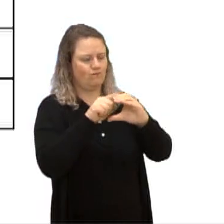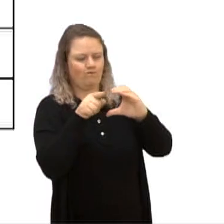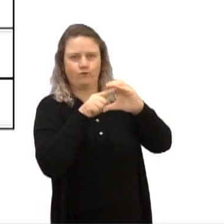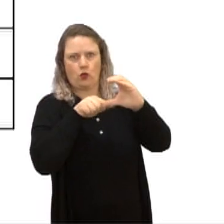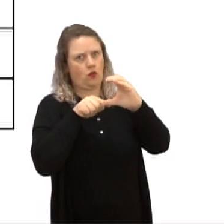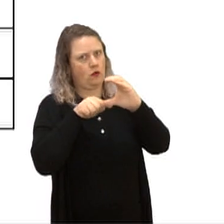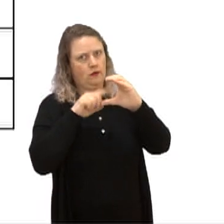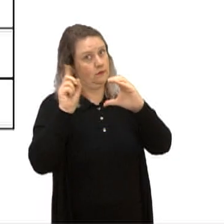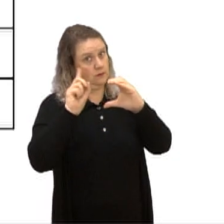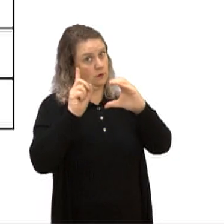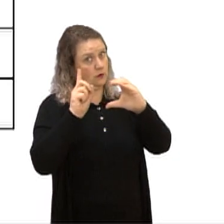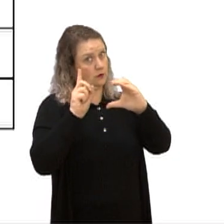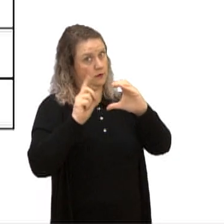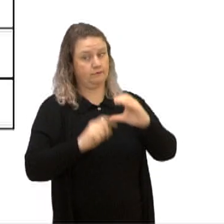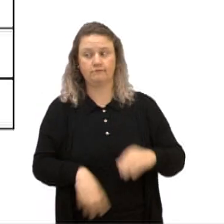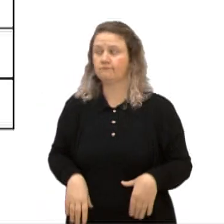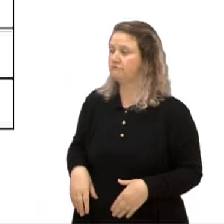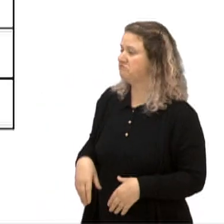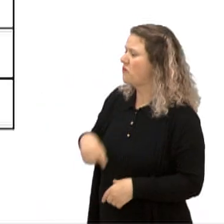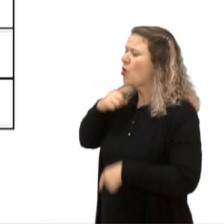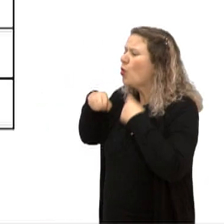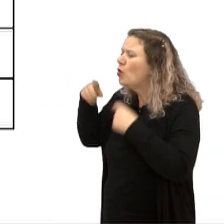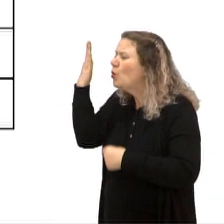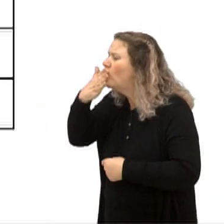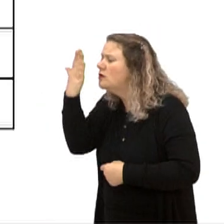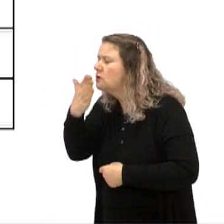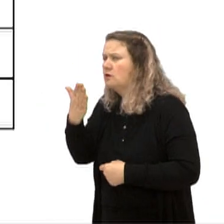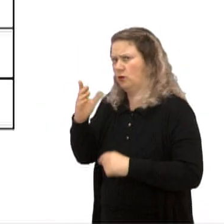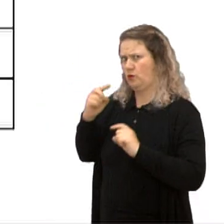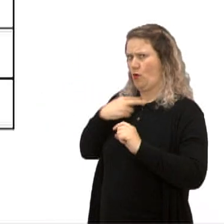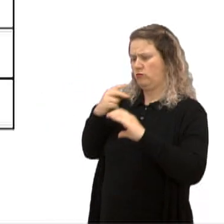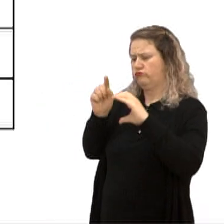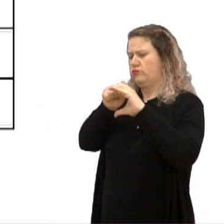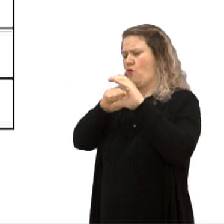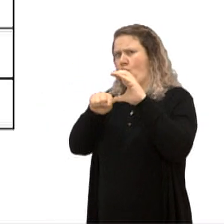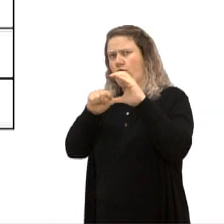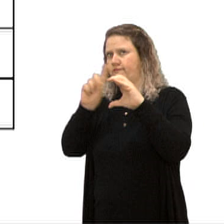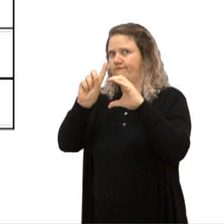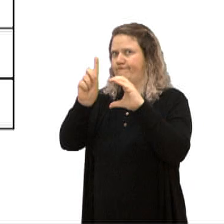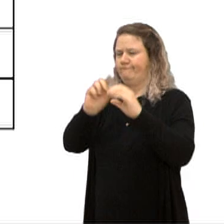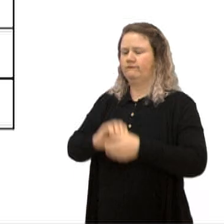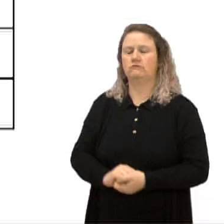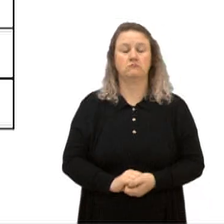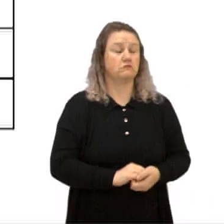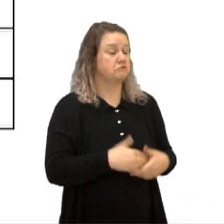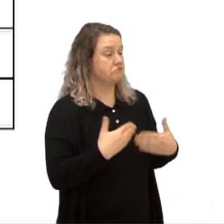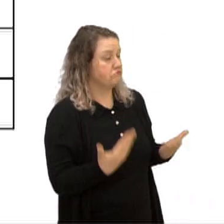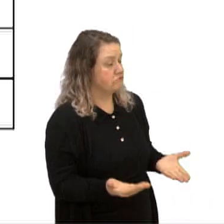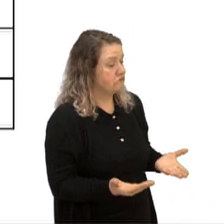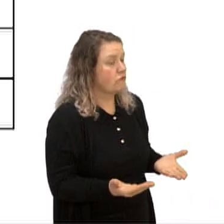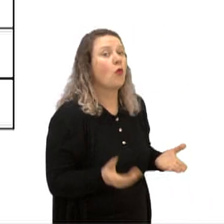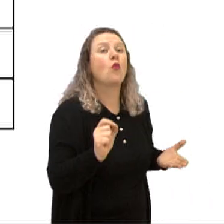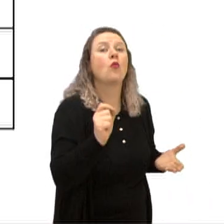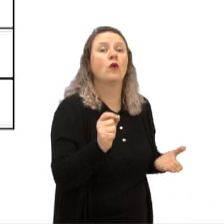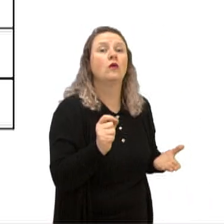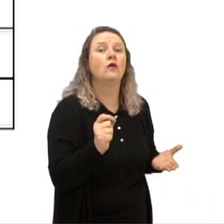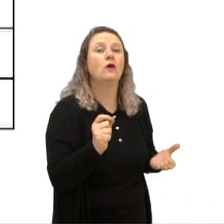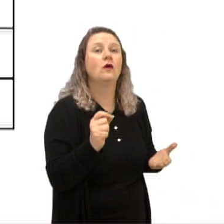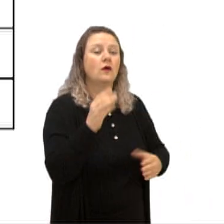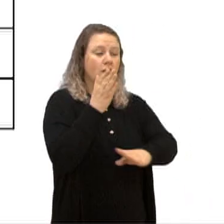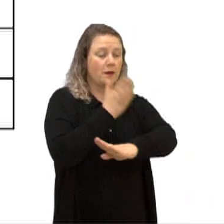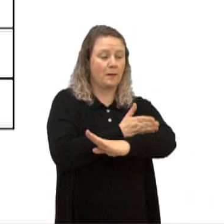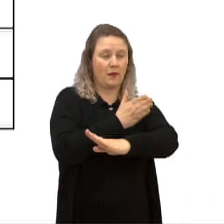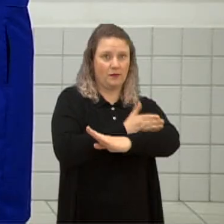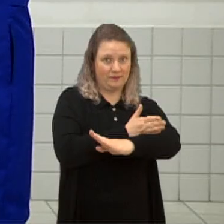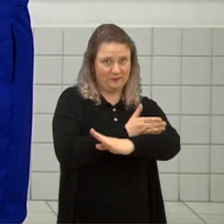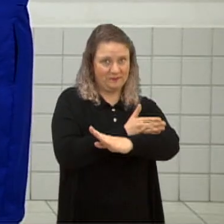externa. Uma dica. A gente não consegue ver, né? Então não pode ser externo. Não consegue visualizar. Será que é a parte média, então? Acertou,